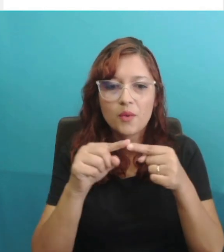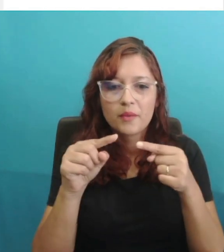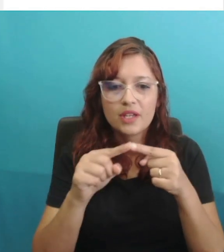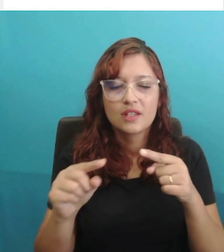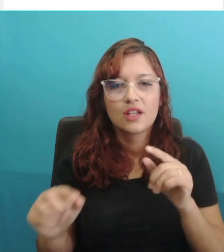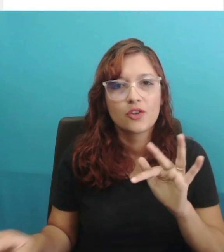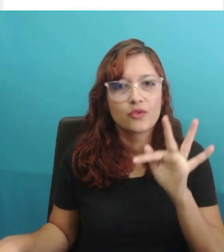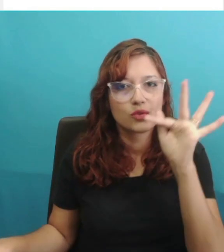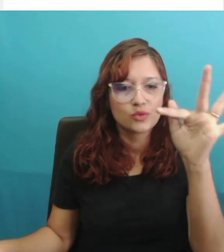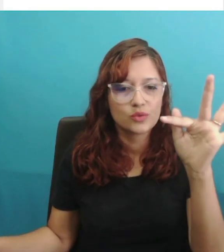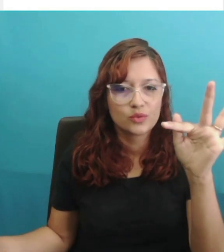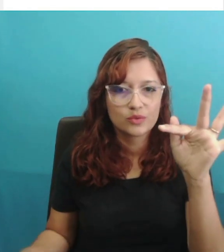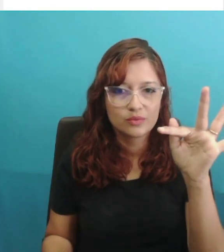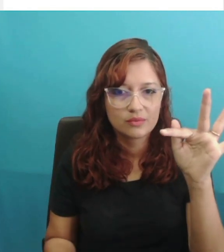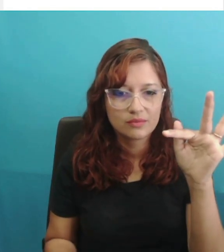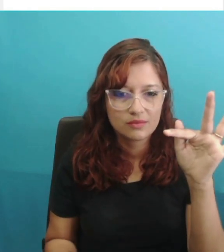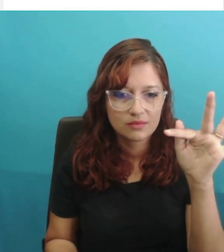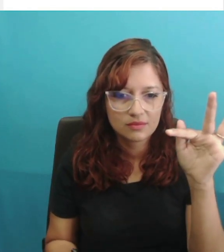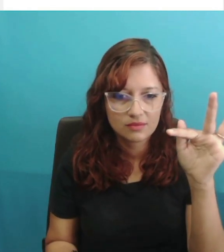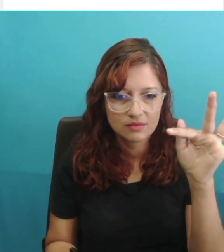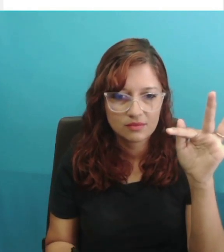não sei o que está acontecendo, mas vamos lá.